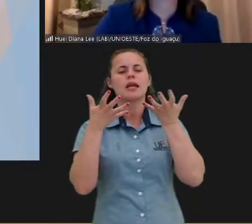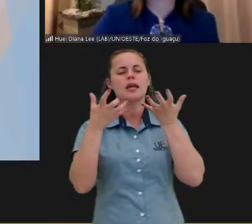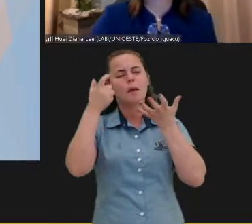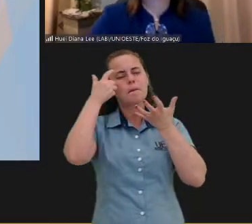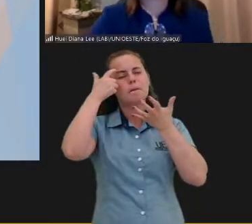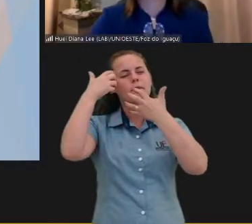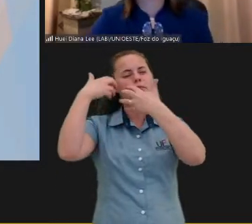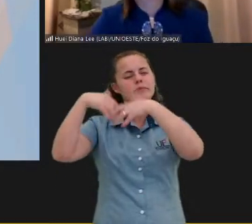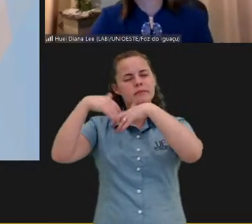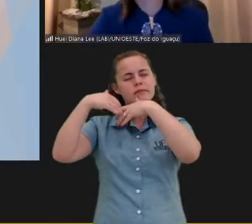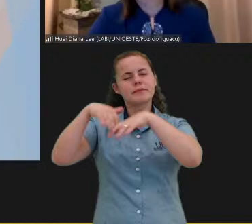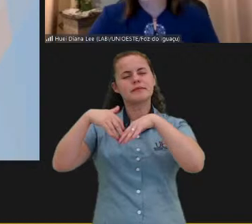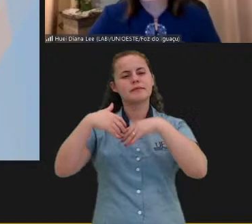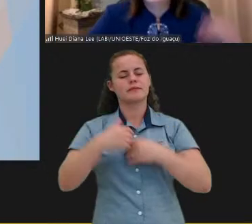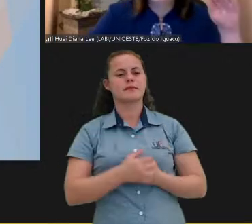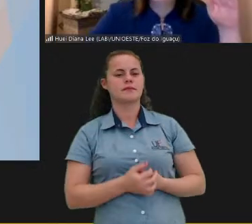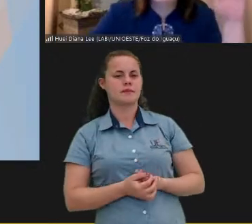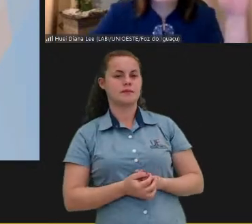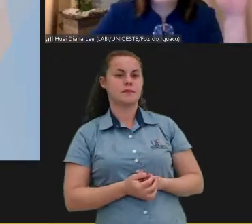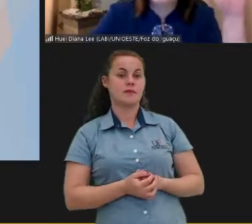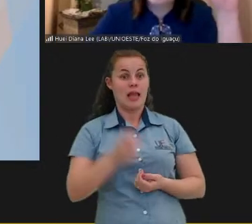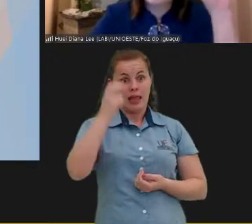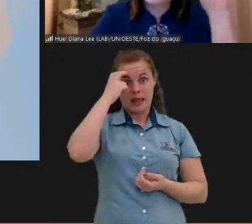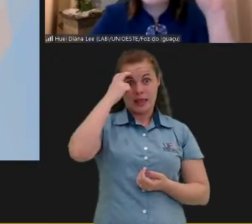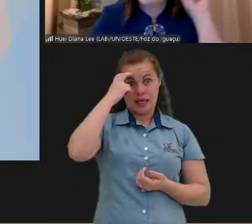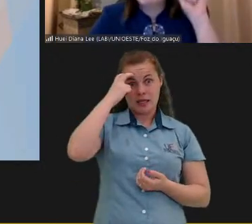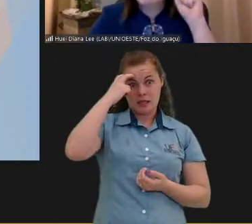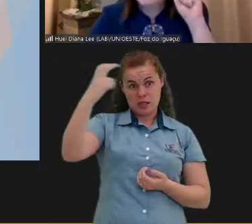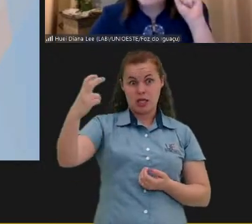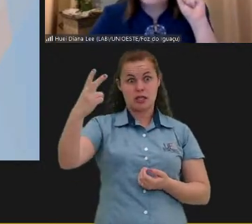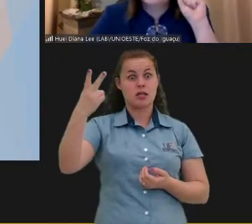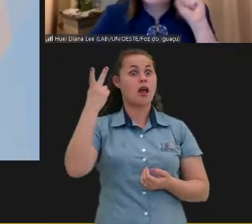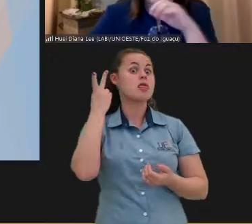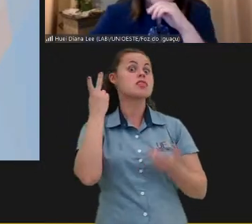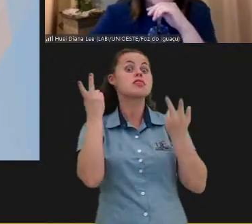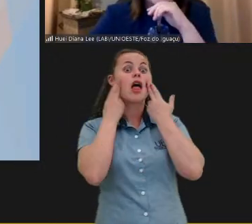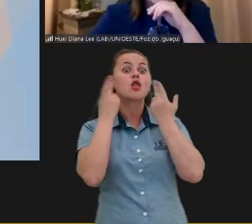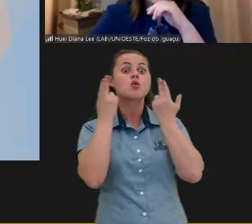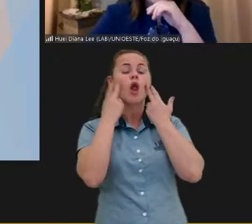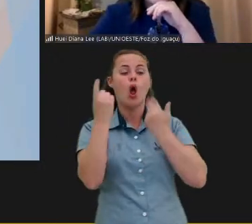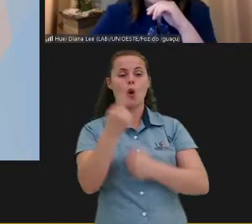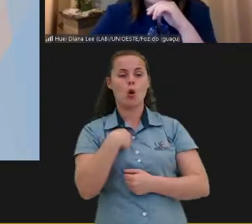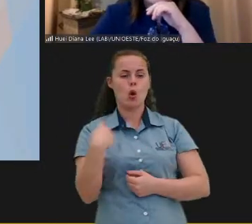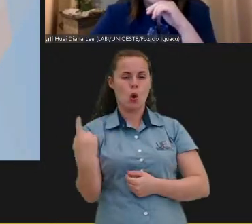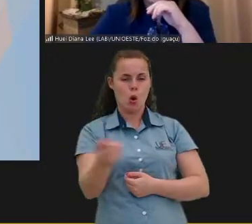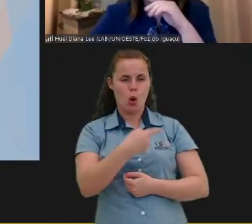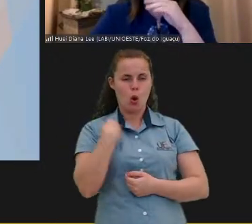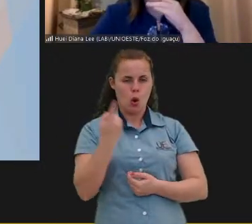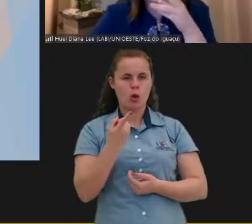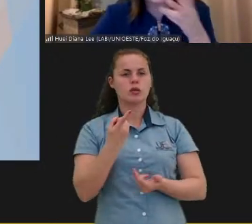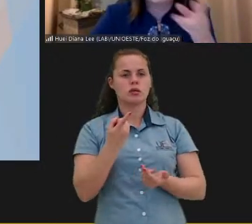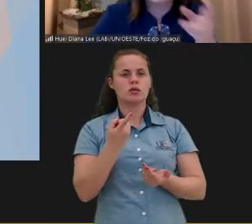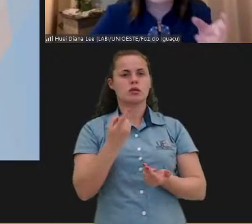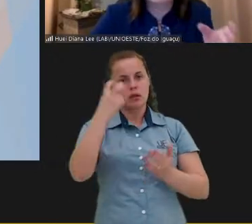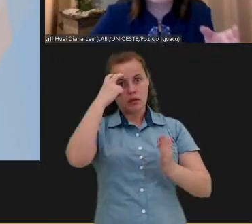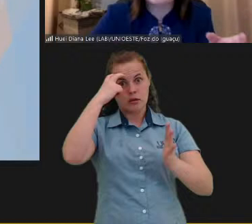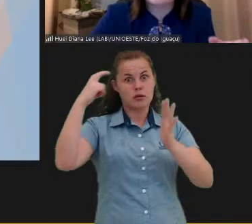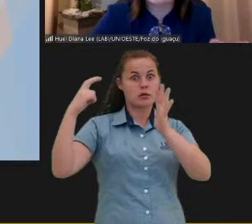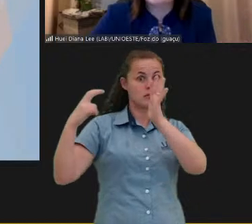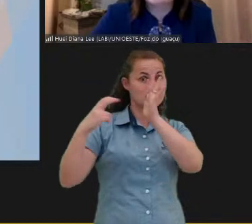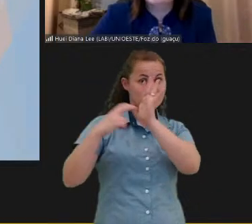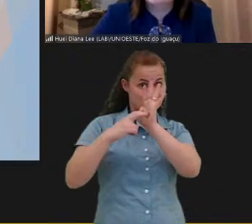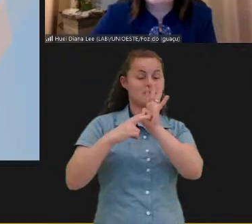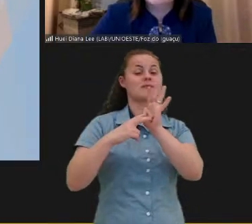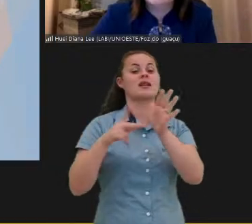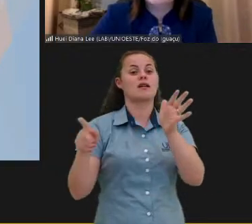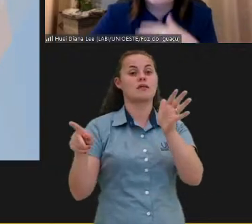mais vocês. Veja, inteligência natural, nós, certo? E a artificial, naturalmente, ela foi